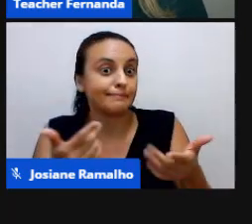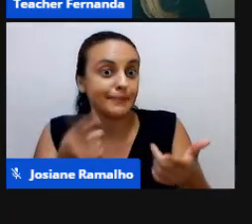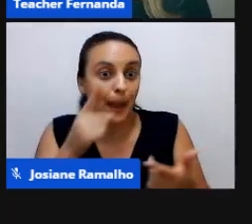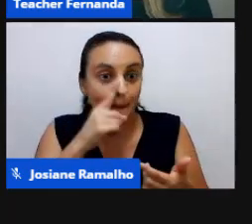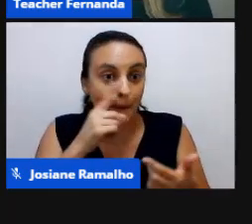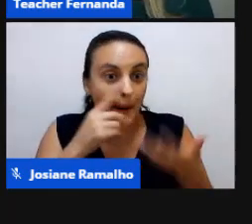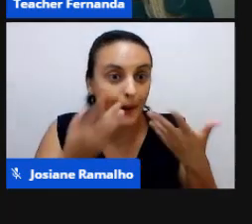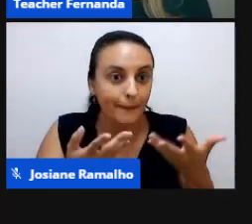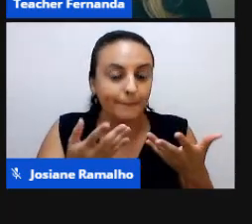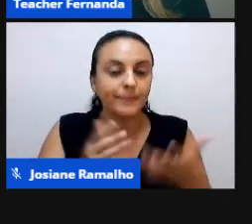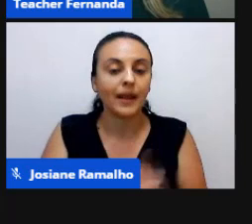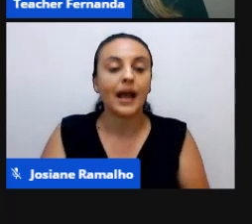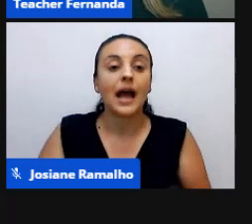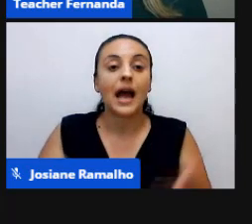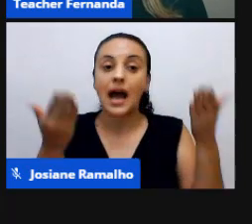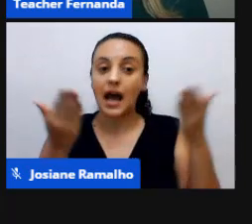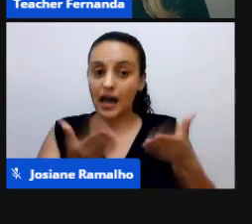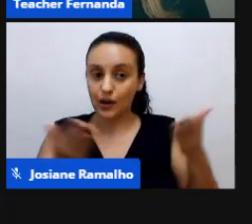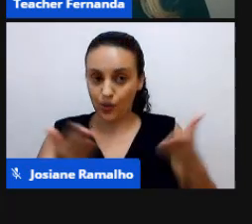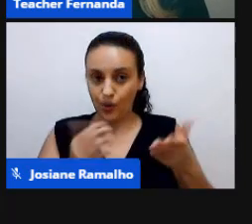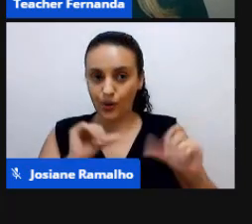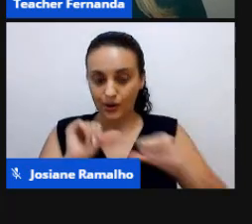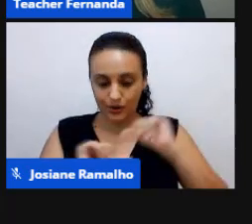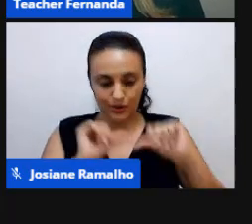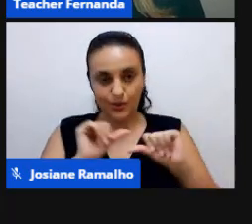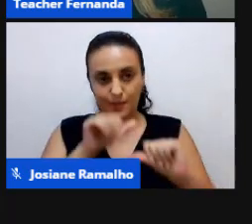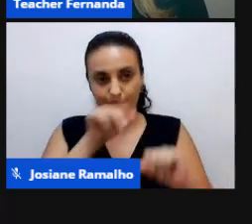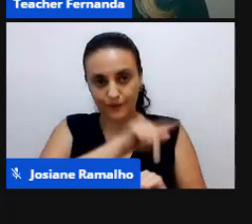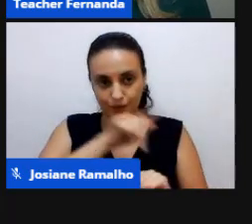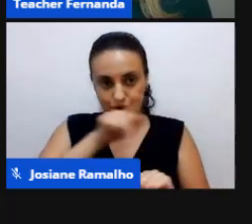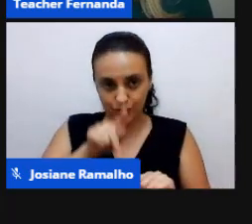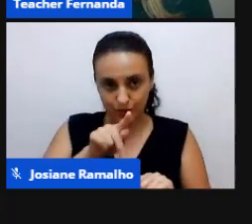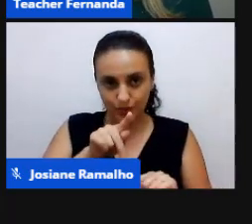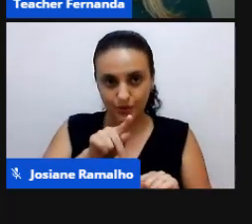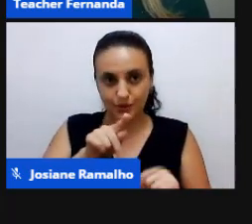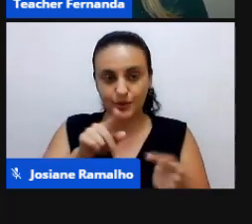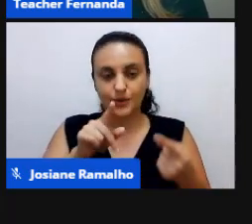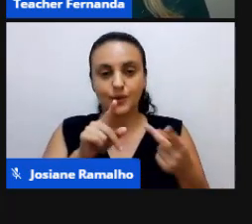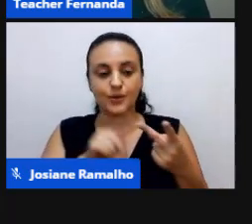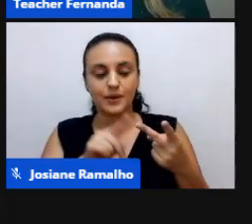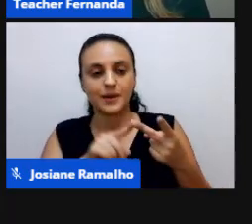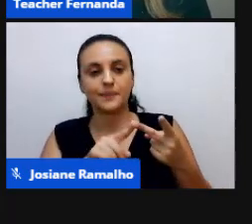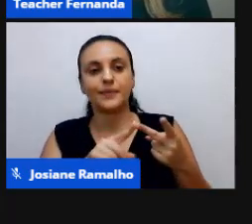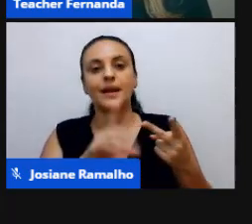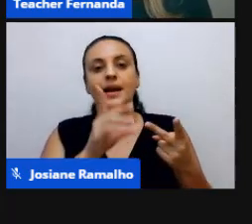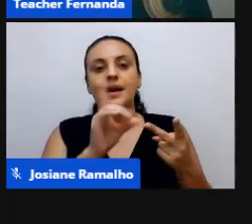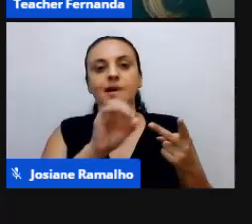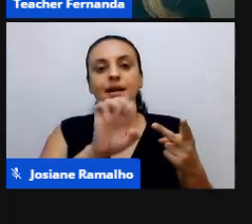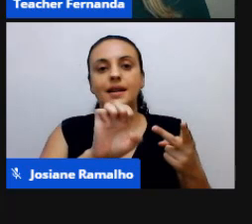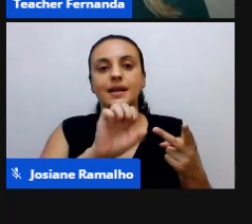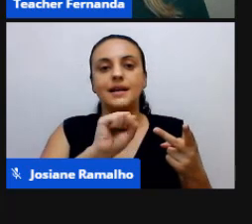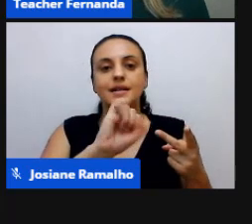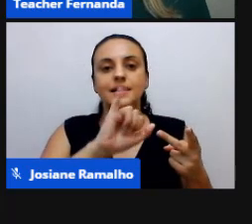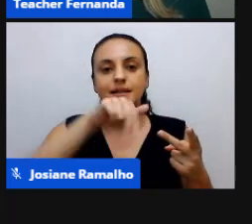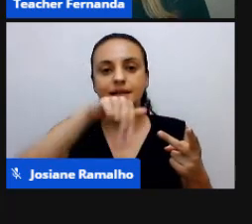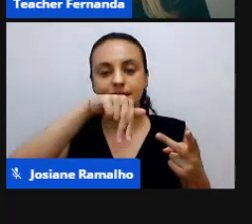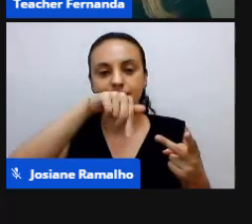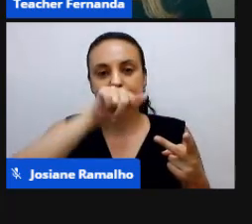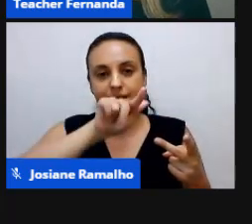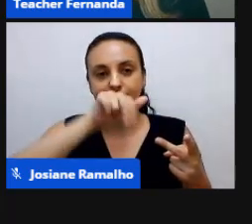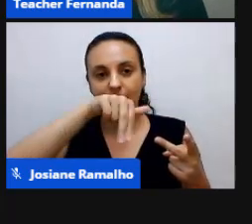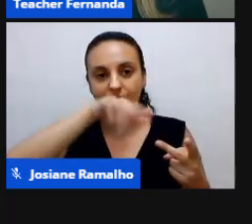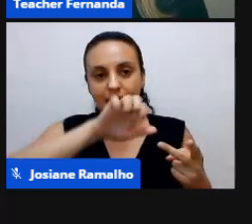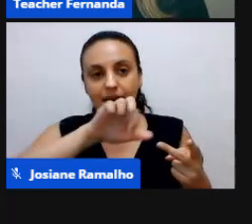a designer, como eu disse anteriormente, a videomaker, ou seja, aquela que faz vídeos. Alguns